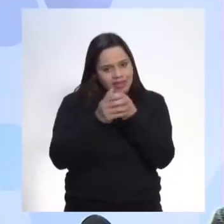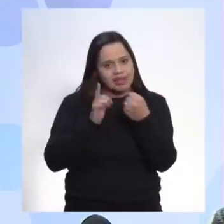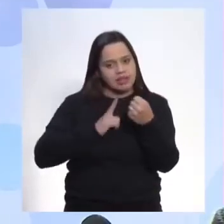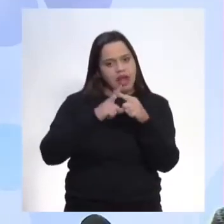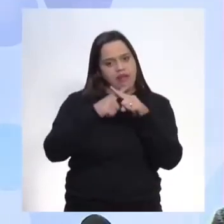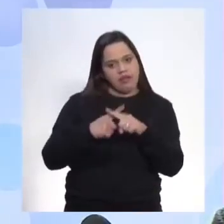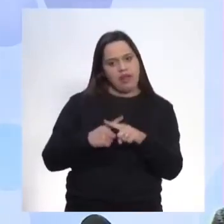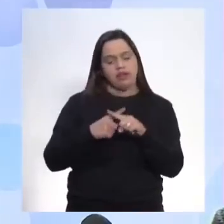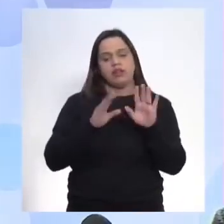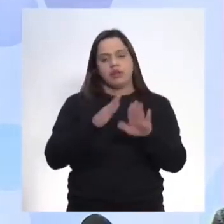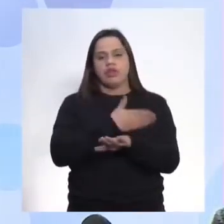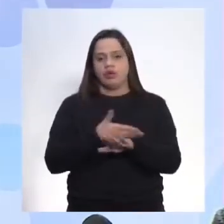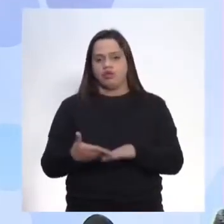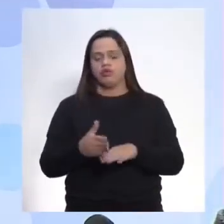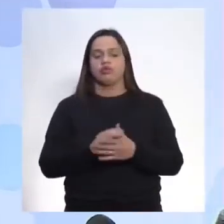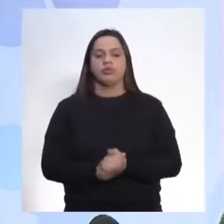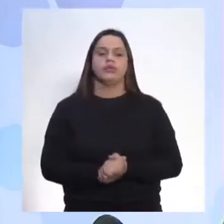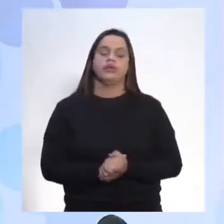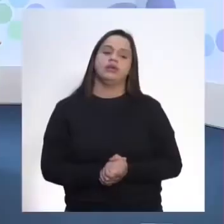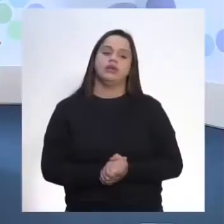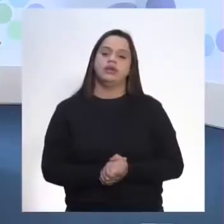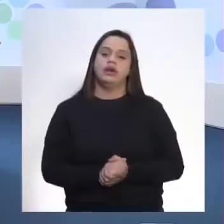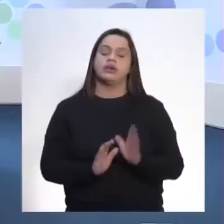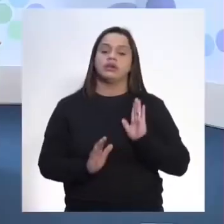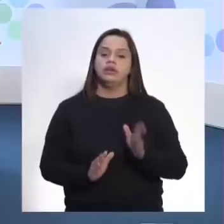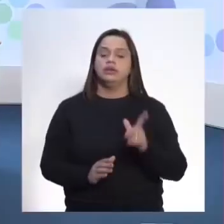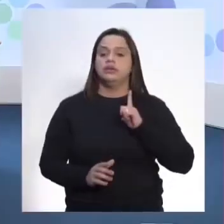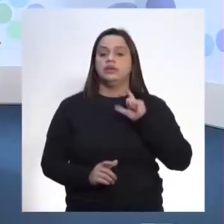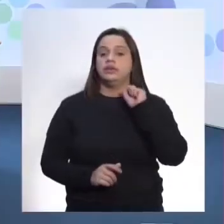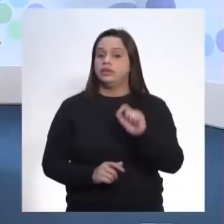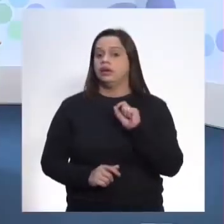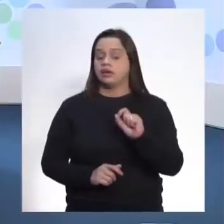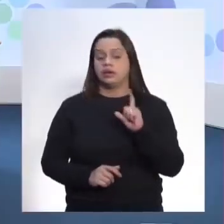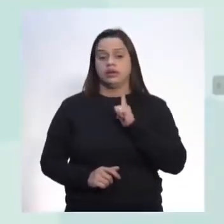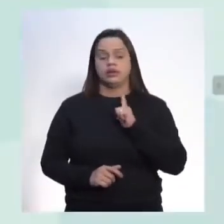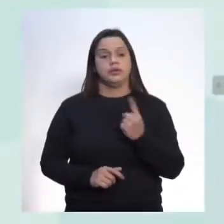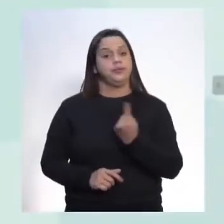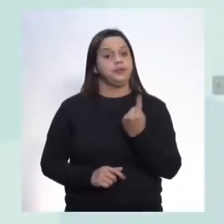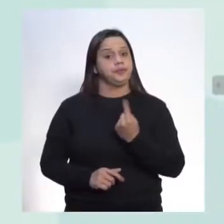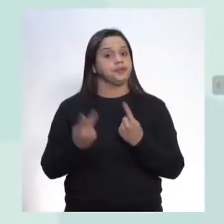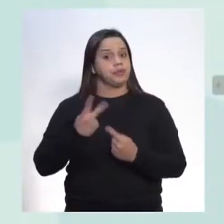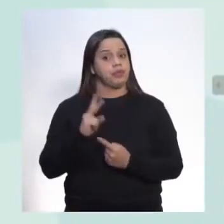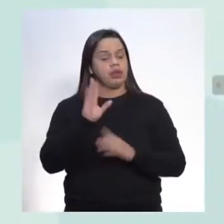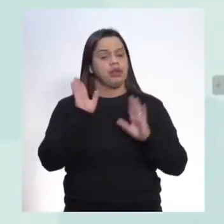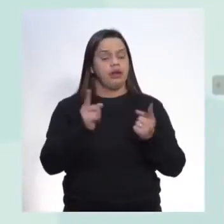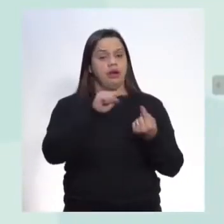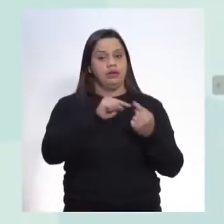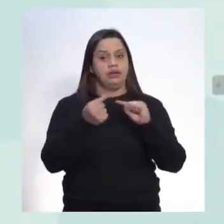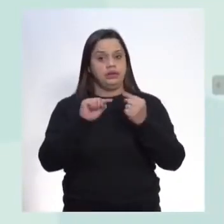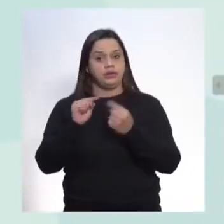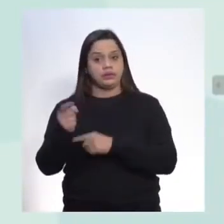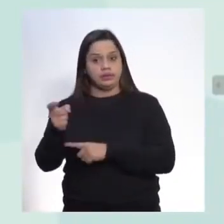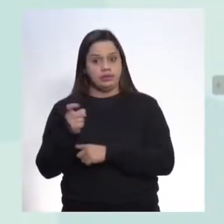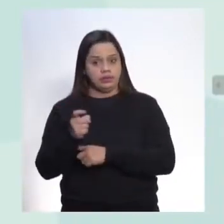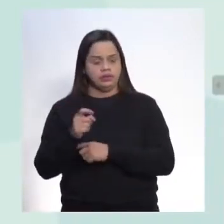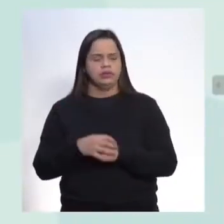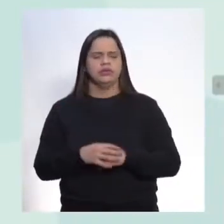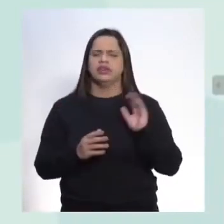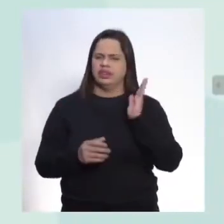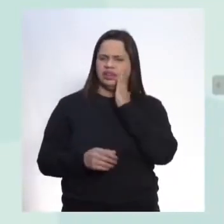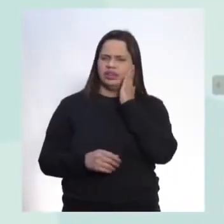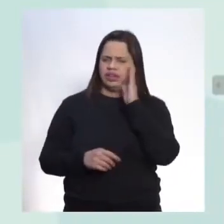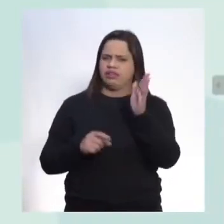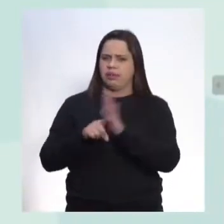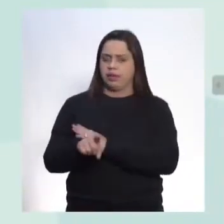acostuma bastante com isso. Tá? Então, o que a gente tem aqui? Qual é o primeiro valor que foi associado ao x? Né? Eu sei que vão perguntar, professor,